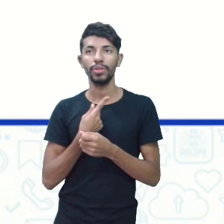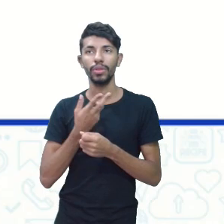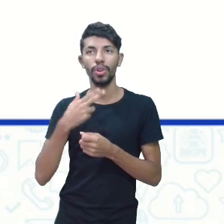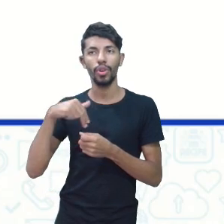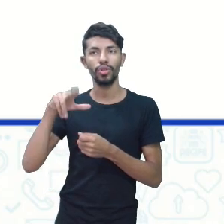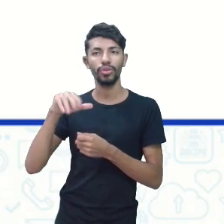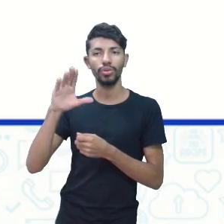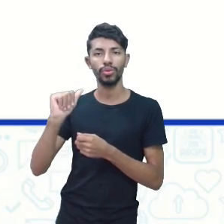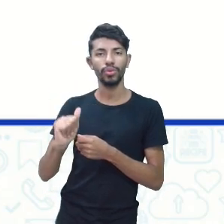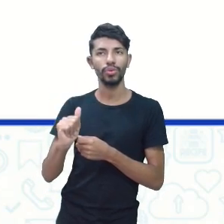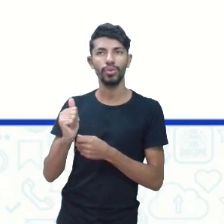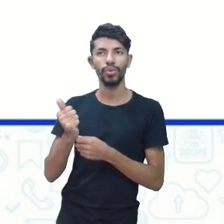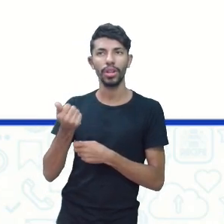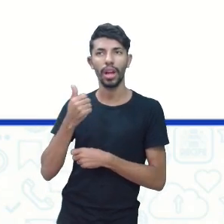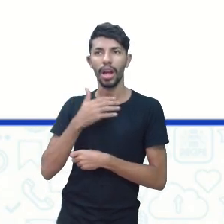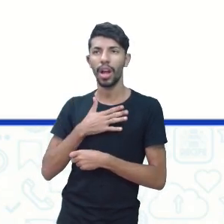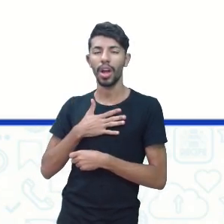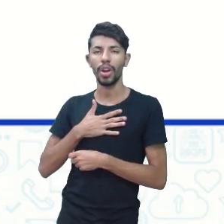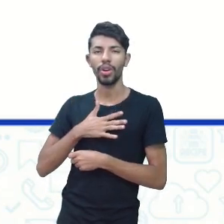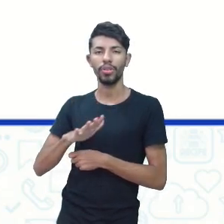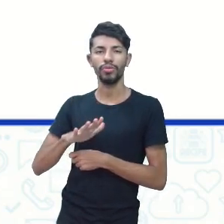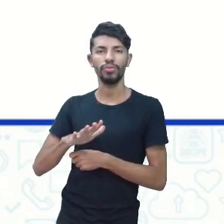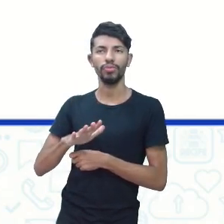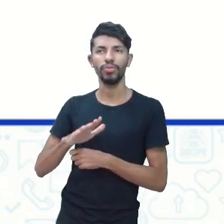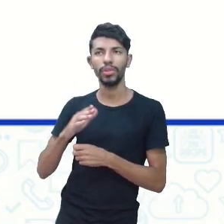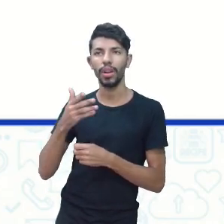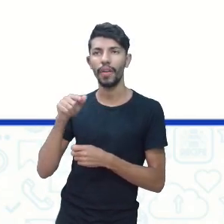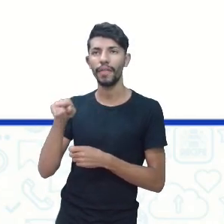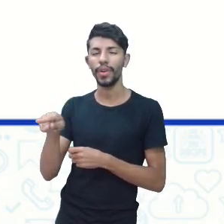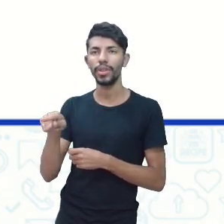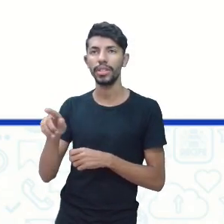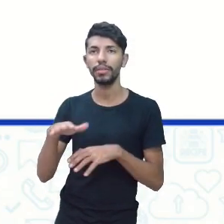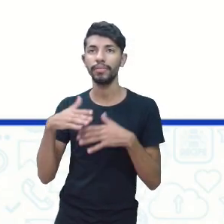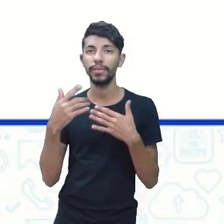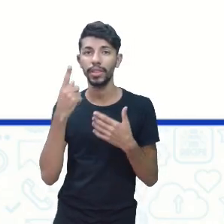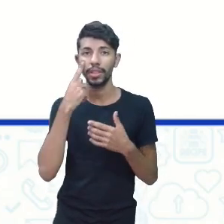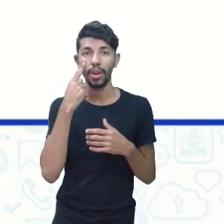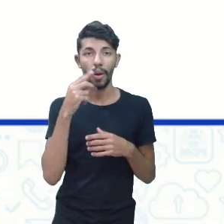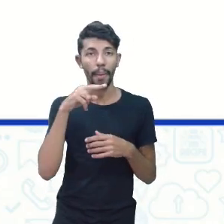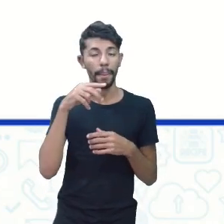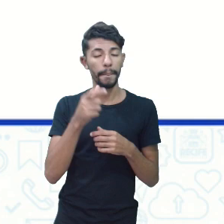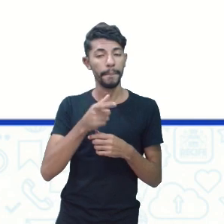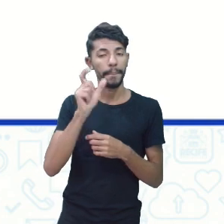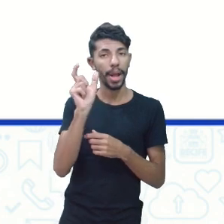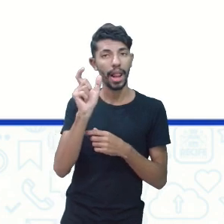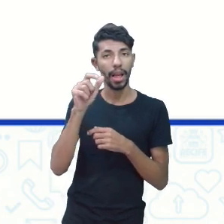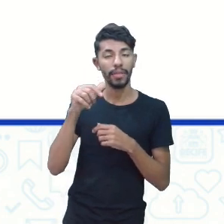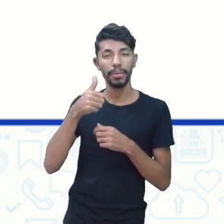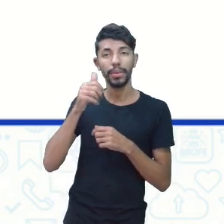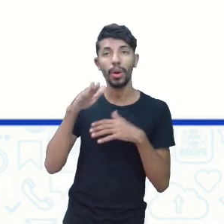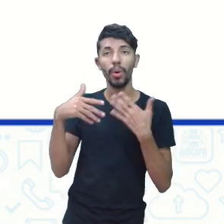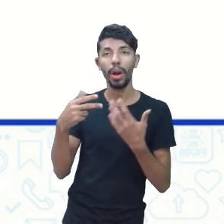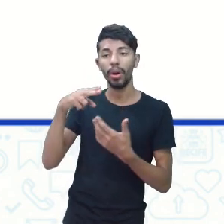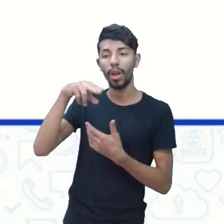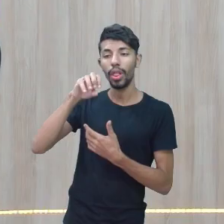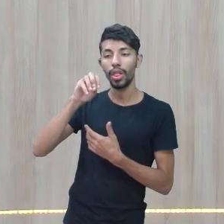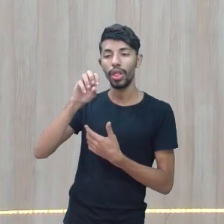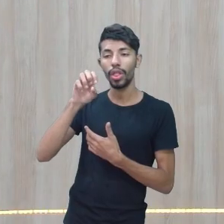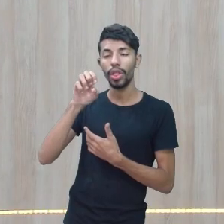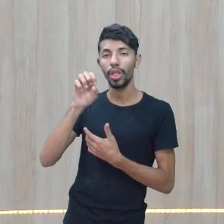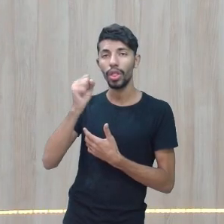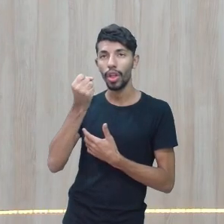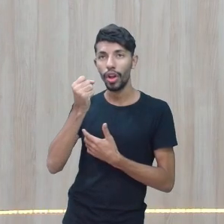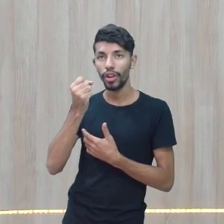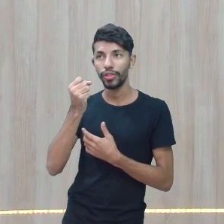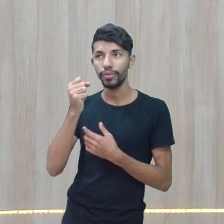nunca gostamos de você. Então, nós temos nós ali, primeira pessoa do plural. Relembrando,